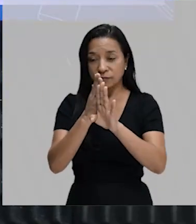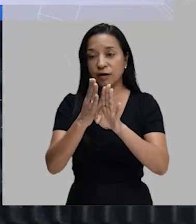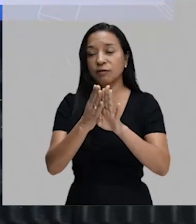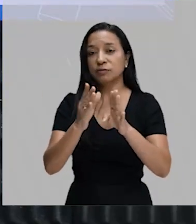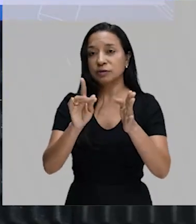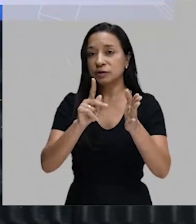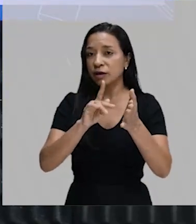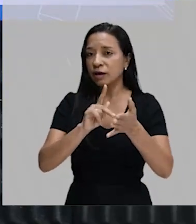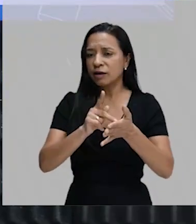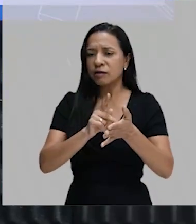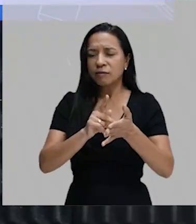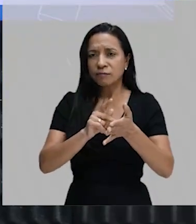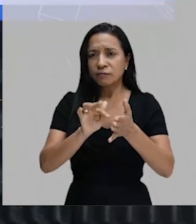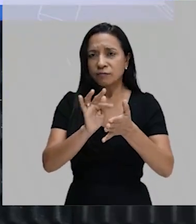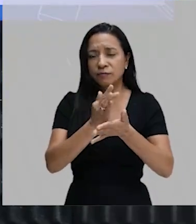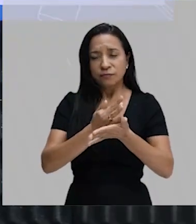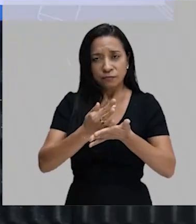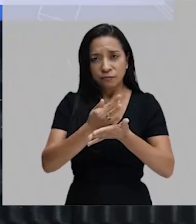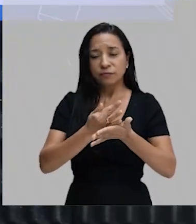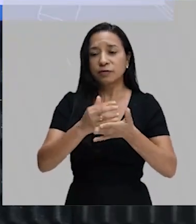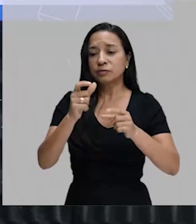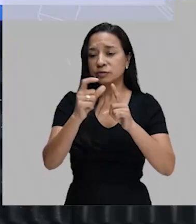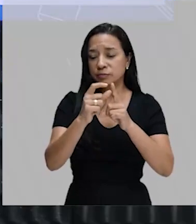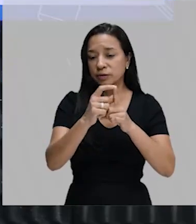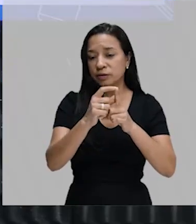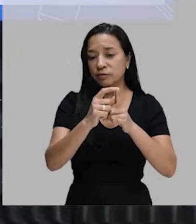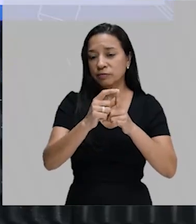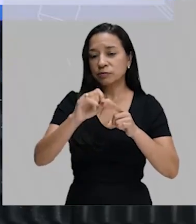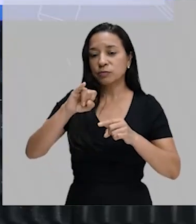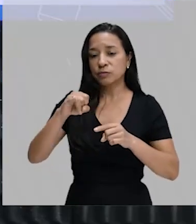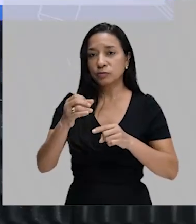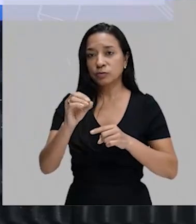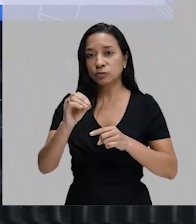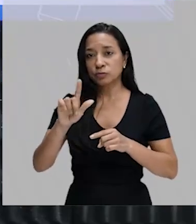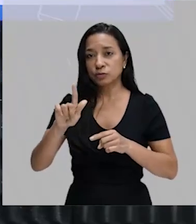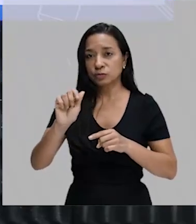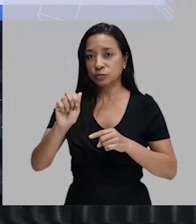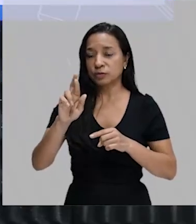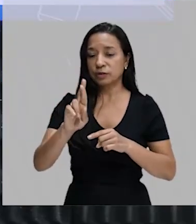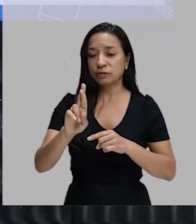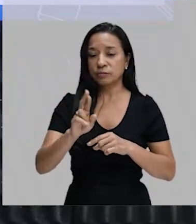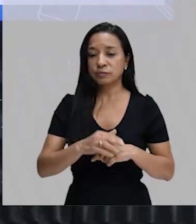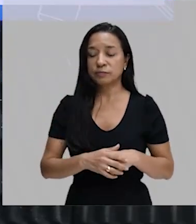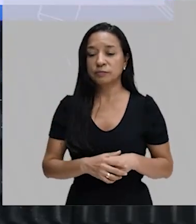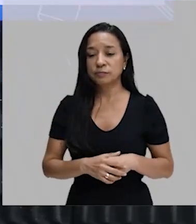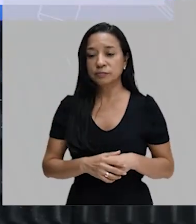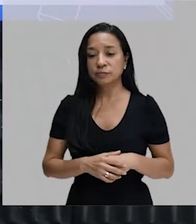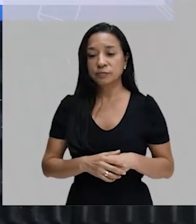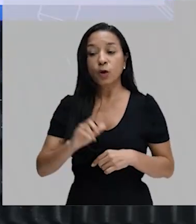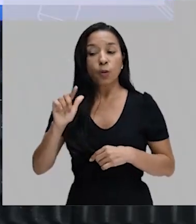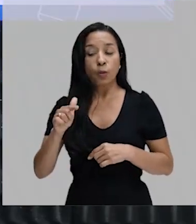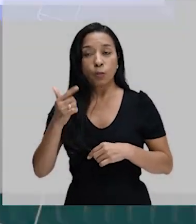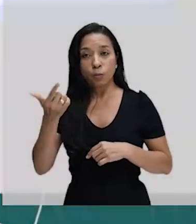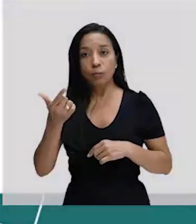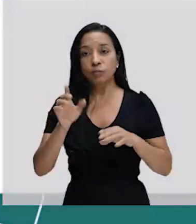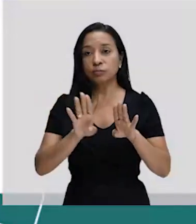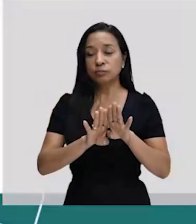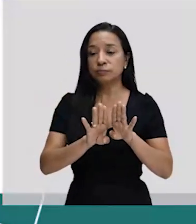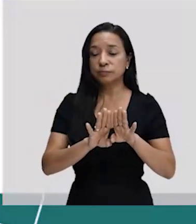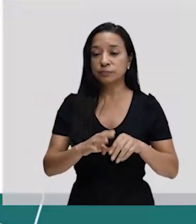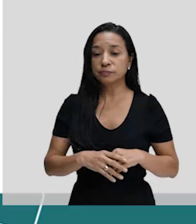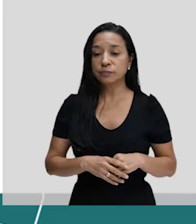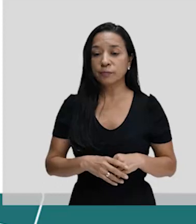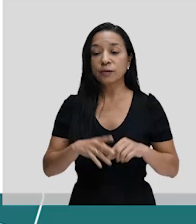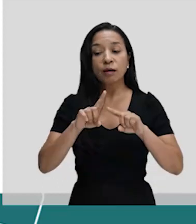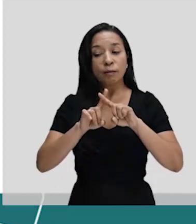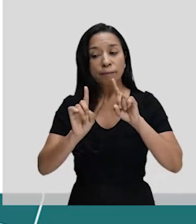Então, rugar é o verbo jogar, tá? E assim, muitos outros.